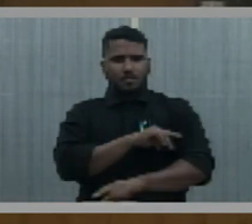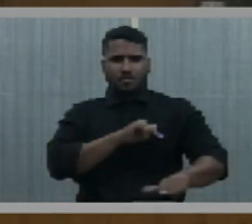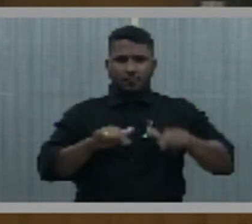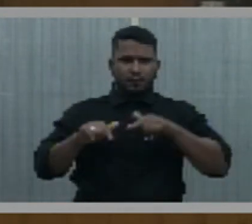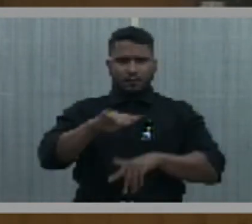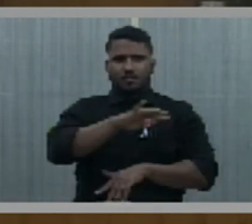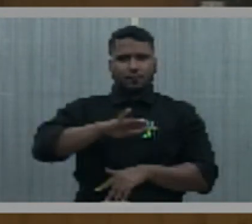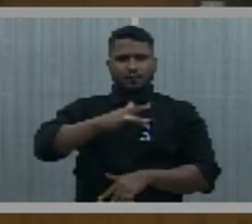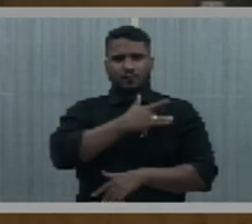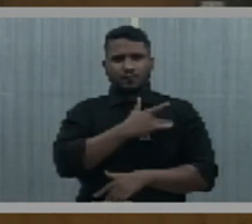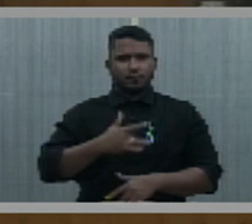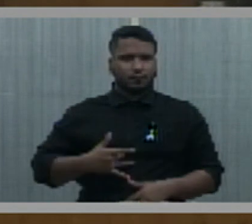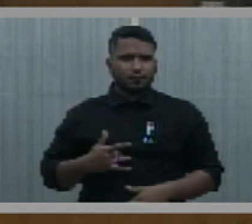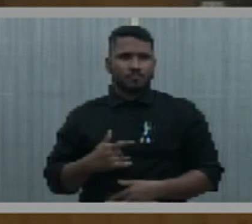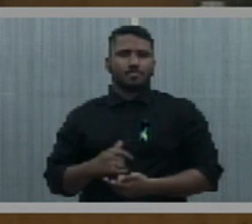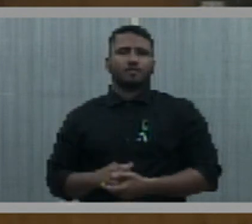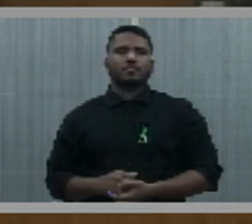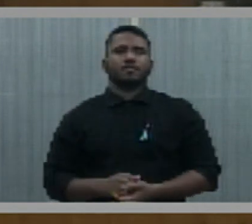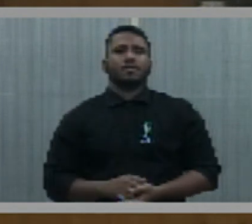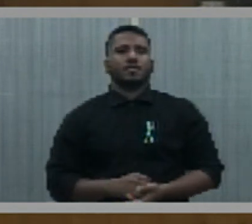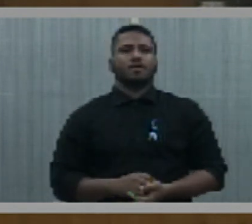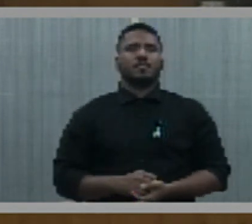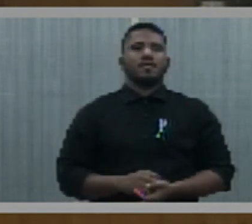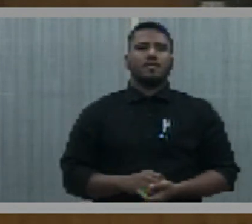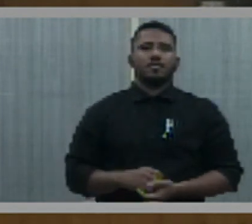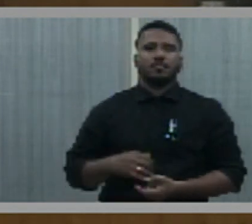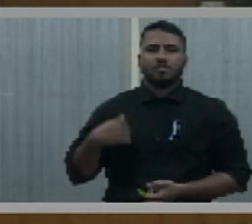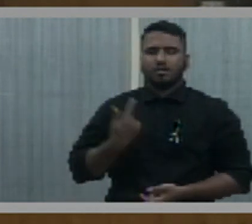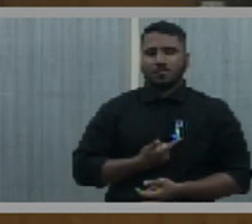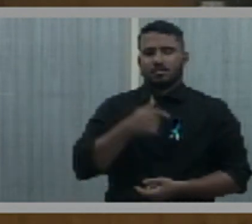saúde. Nosso, nessa casa.